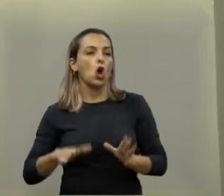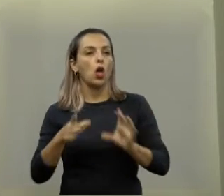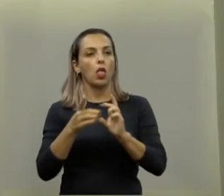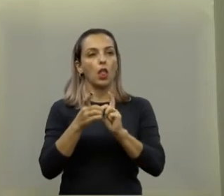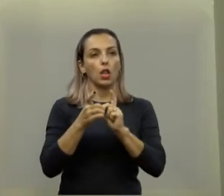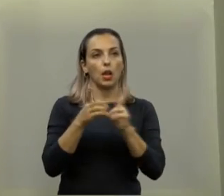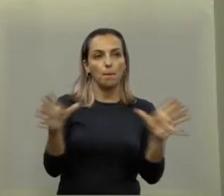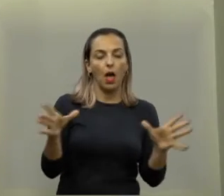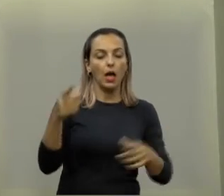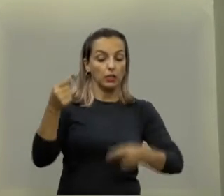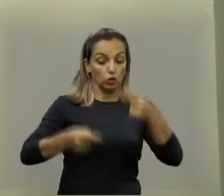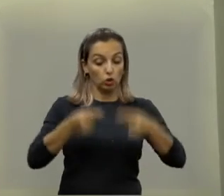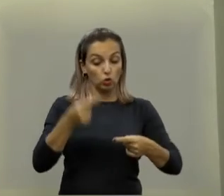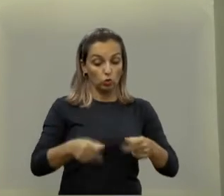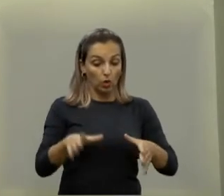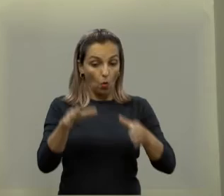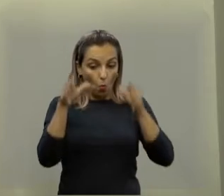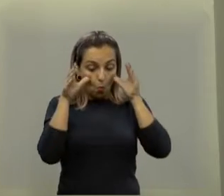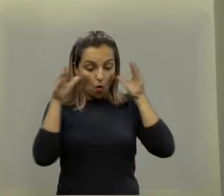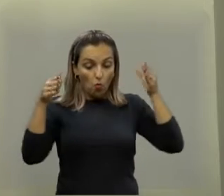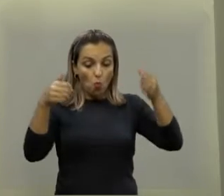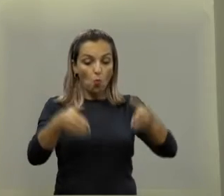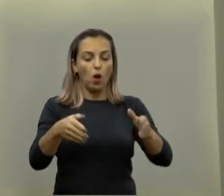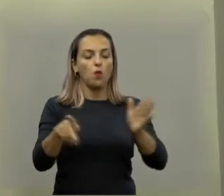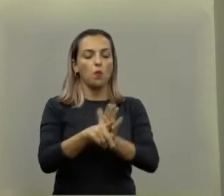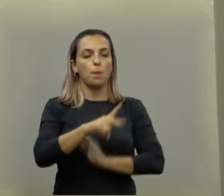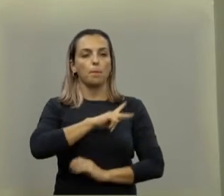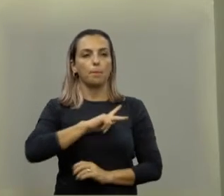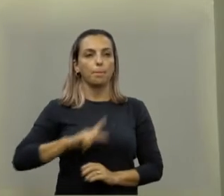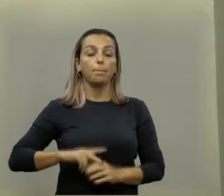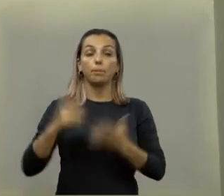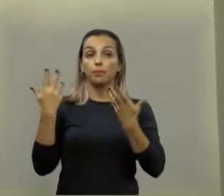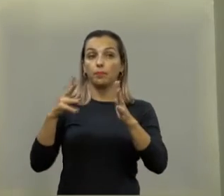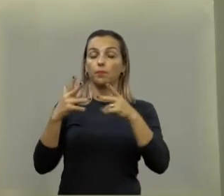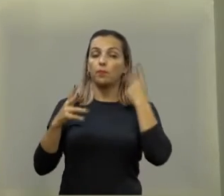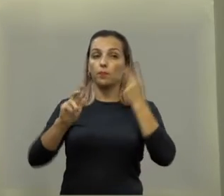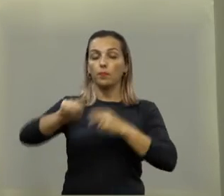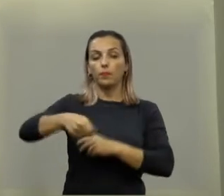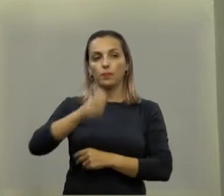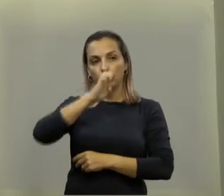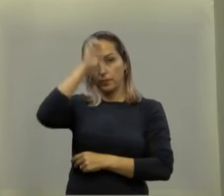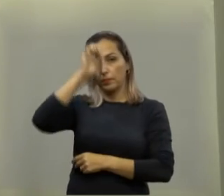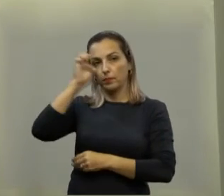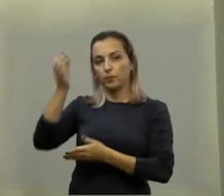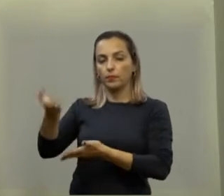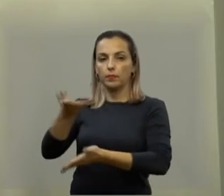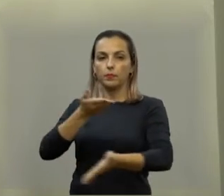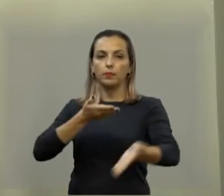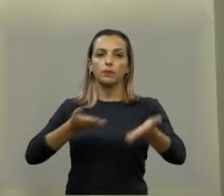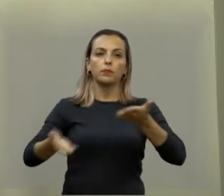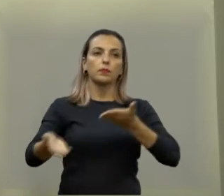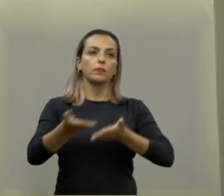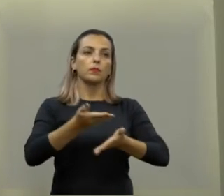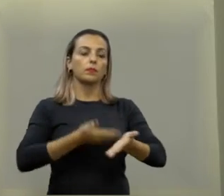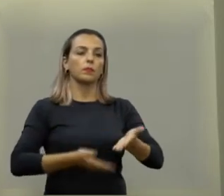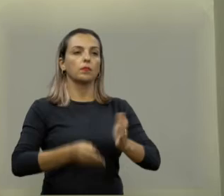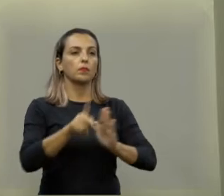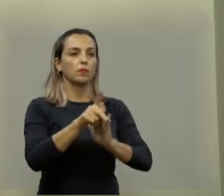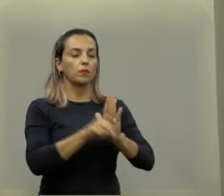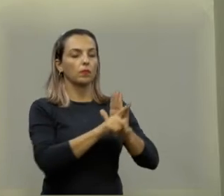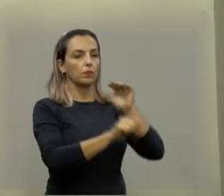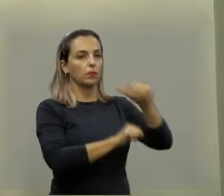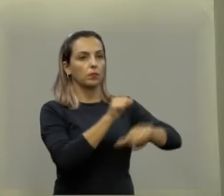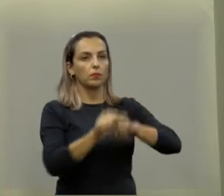não gosta de debater aquilo que é de interesse público quero parabenizar o vereador Edson réu por ter articulado importantes mudanças